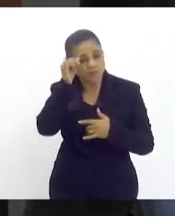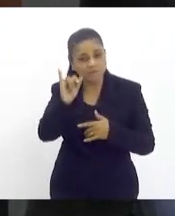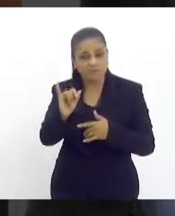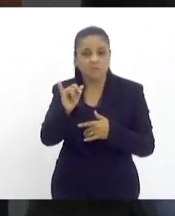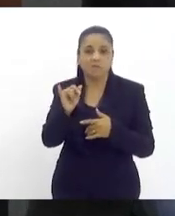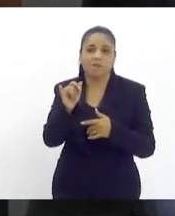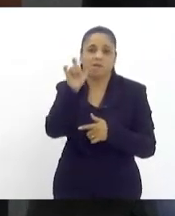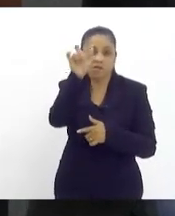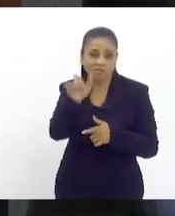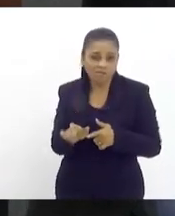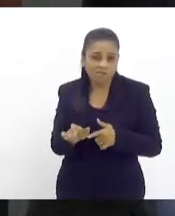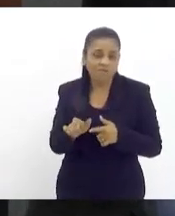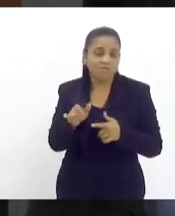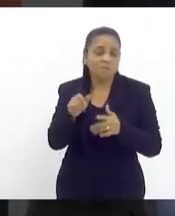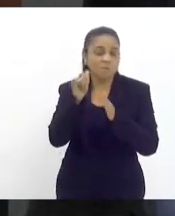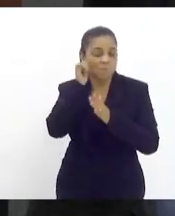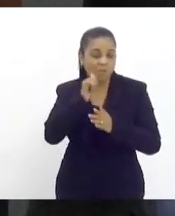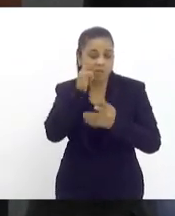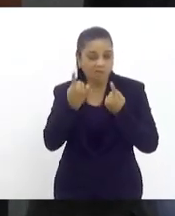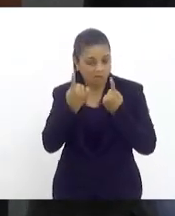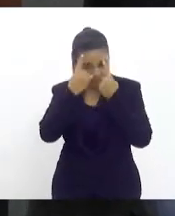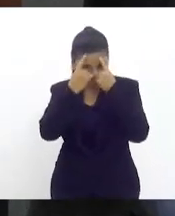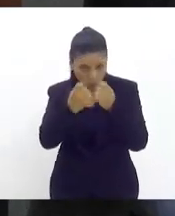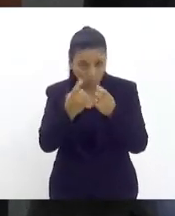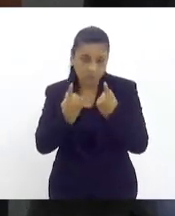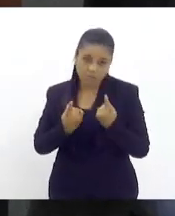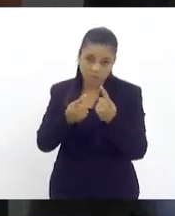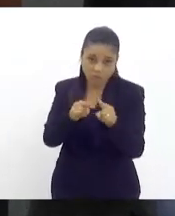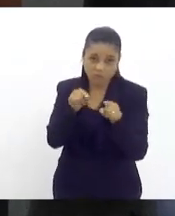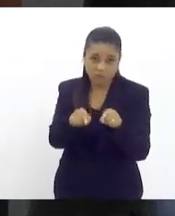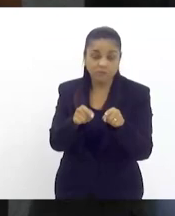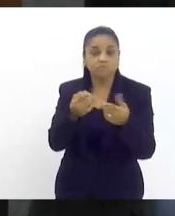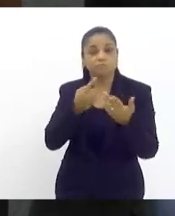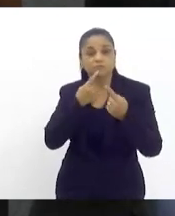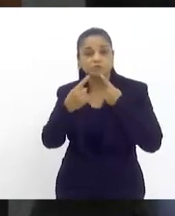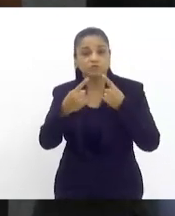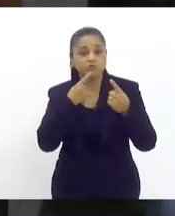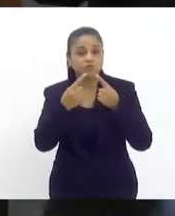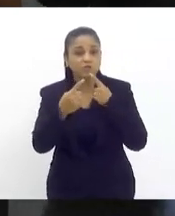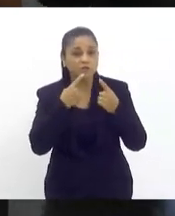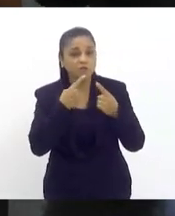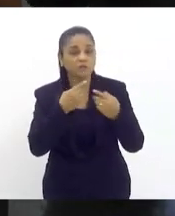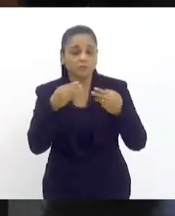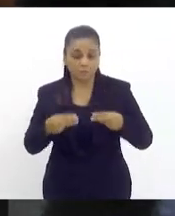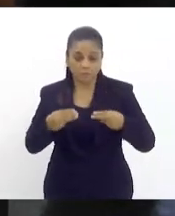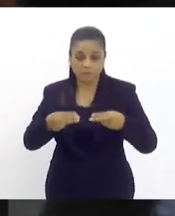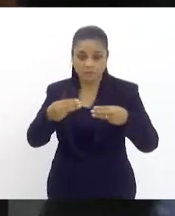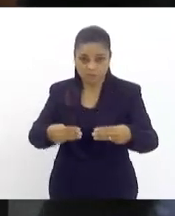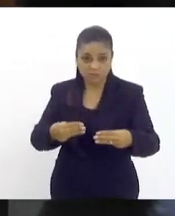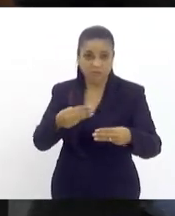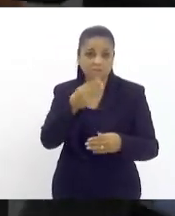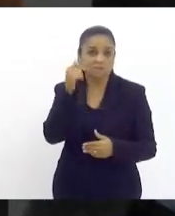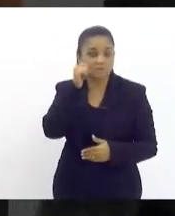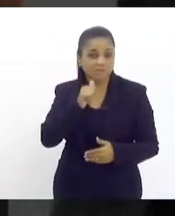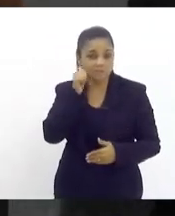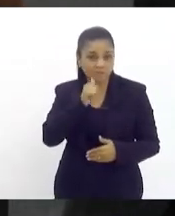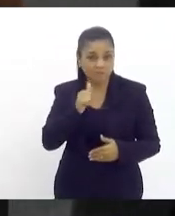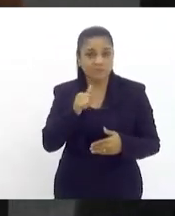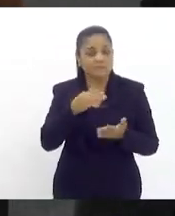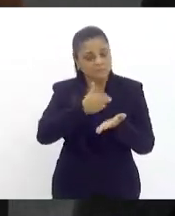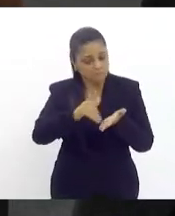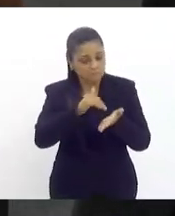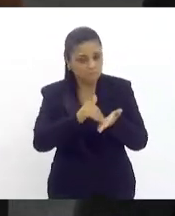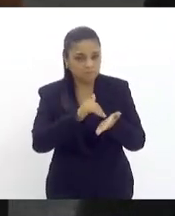as crianças e adolescentes nós temos dialogado com o ministério das mulheres e também dialogado com as secretarias